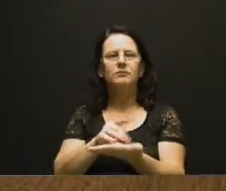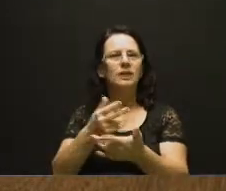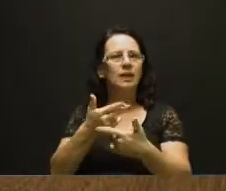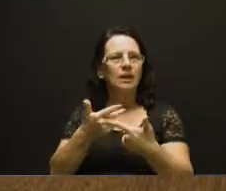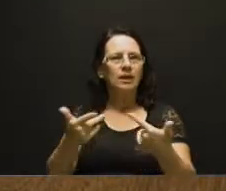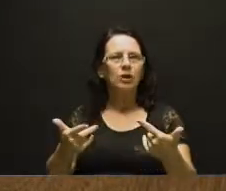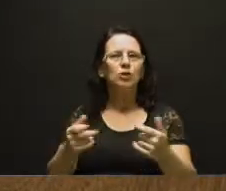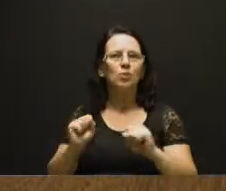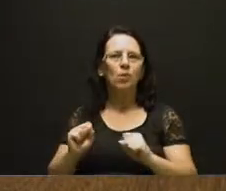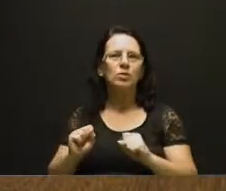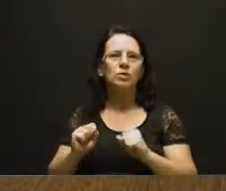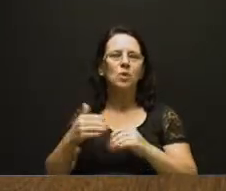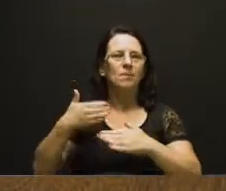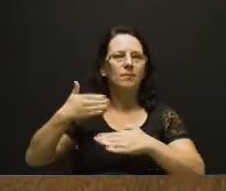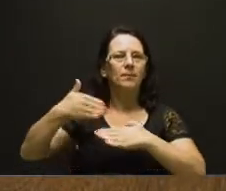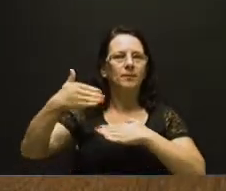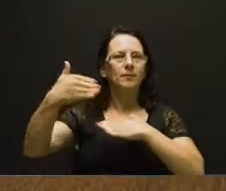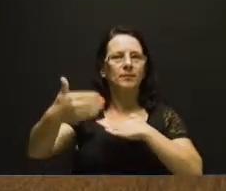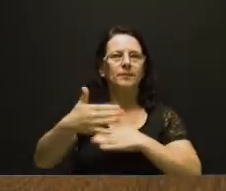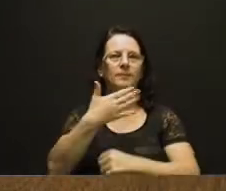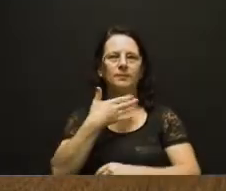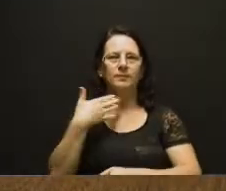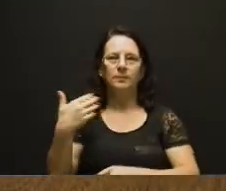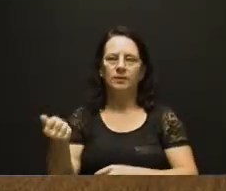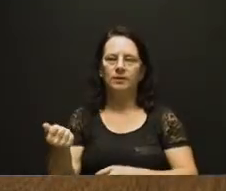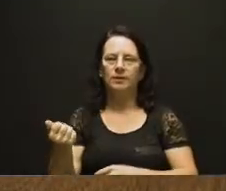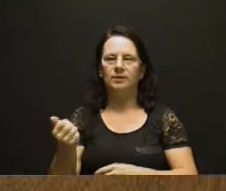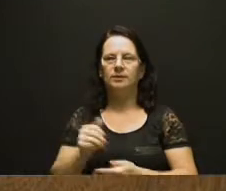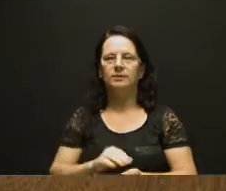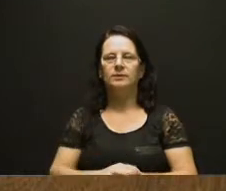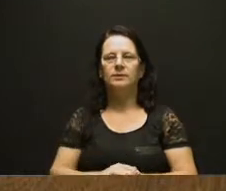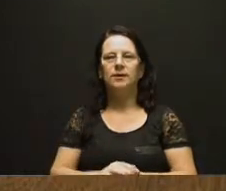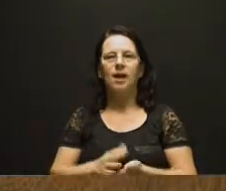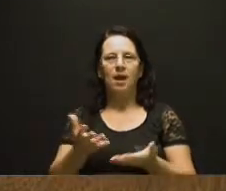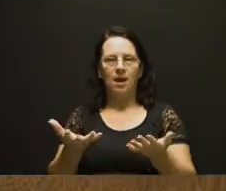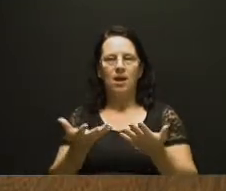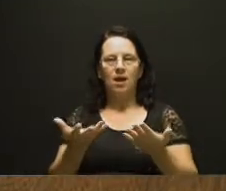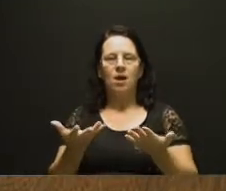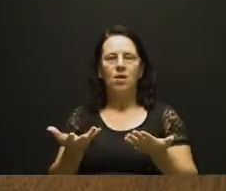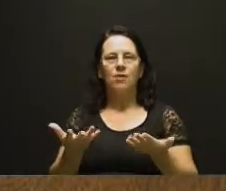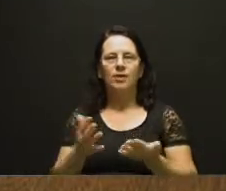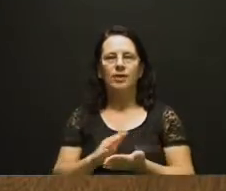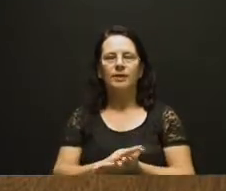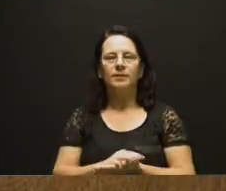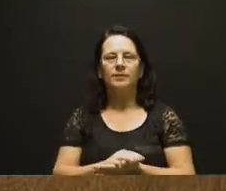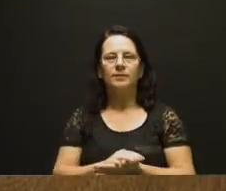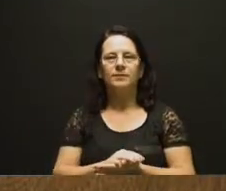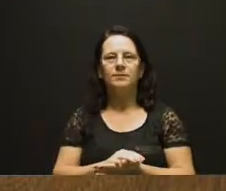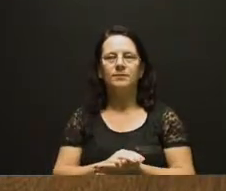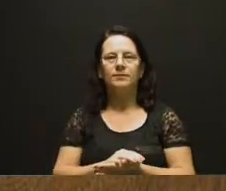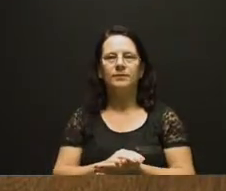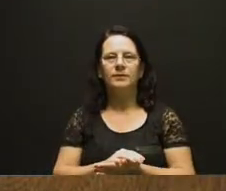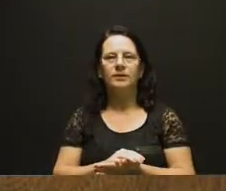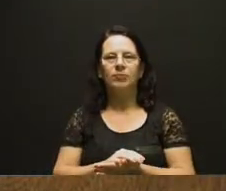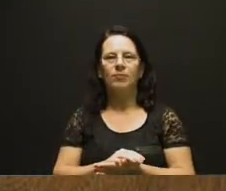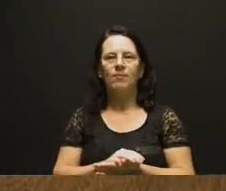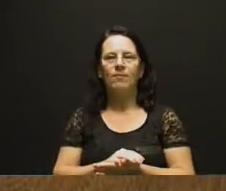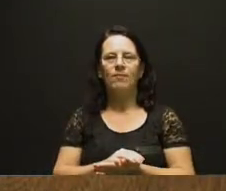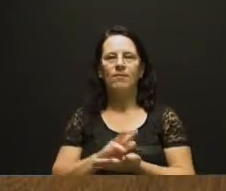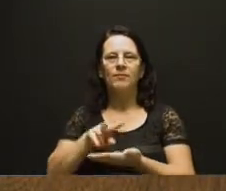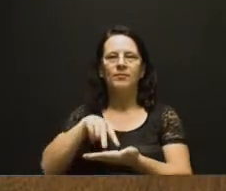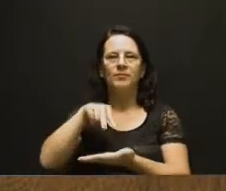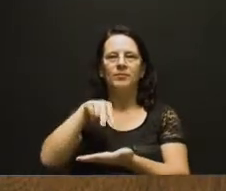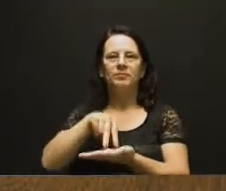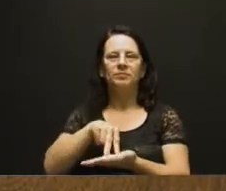coisas possam melhorar era agora neste momento está passando a palavra